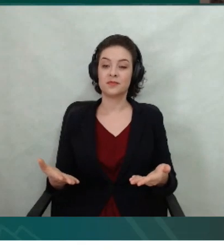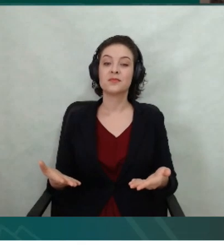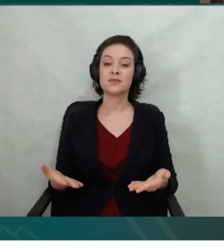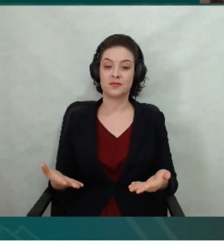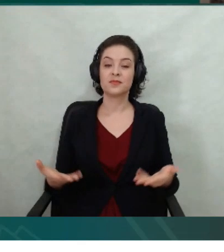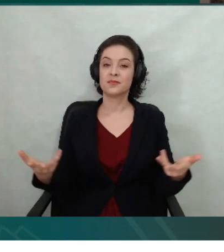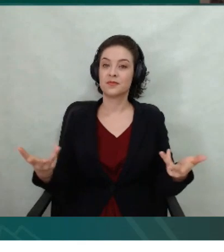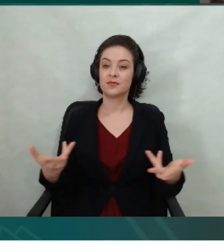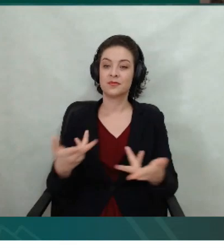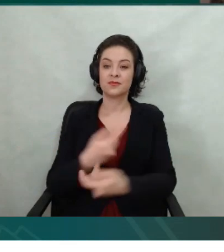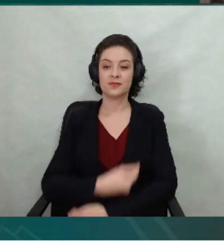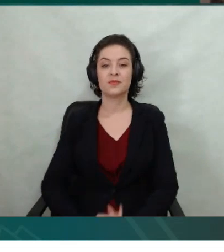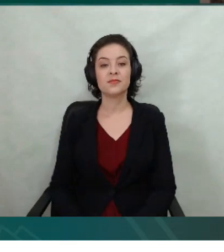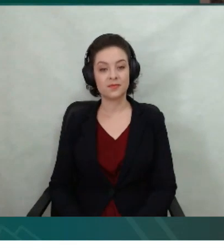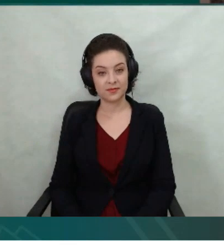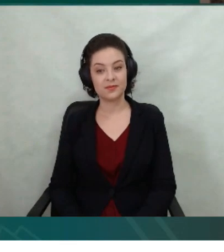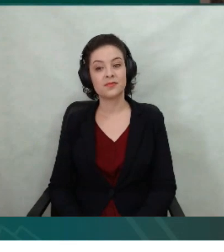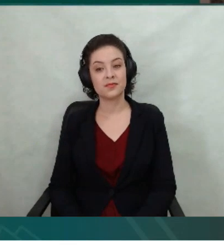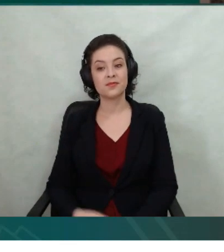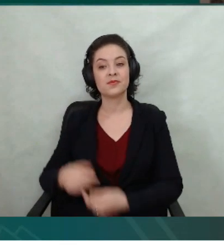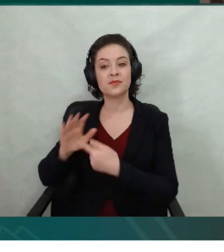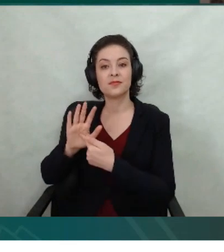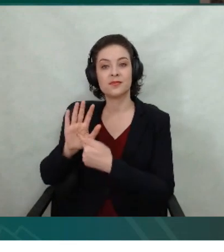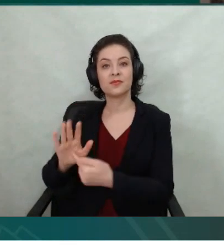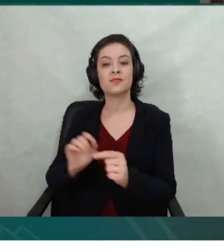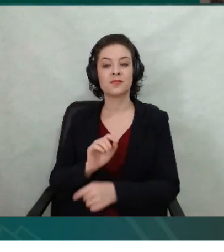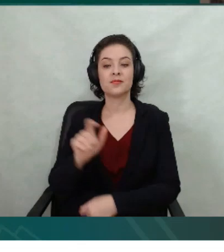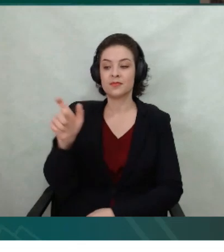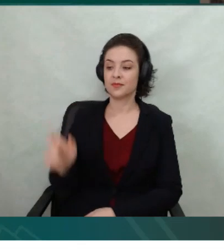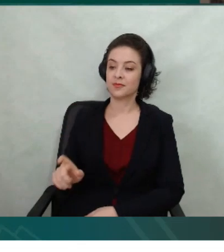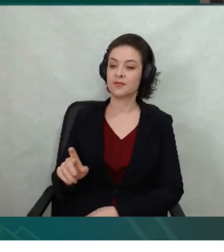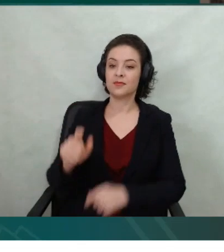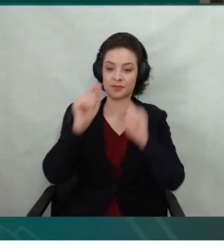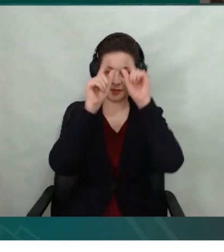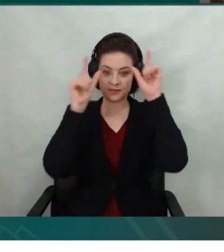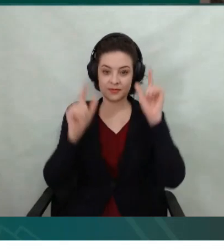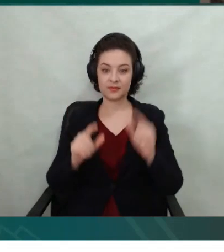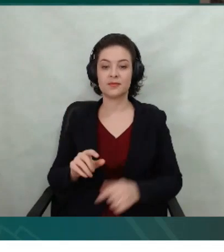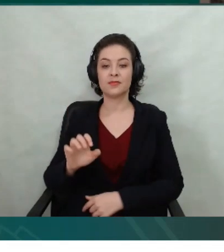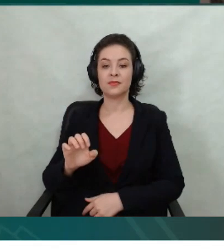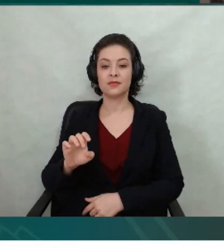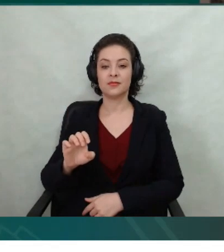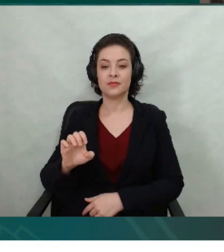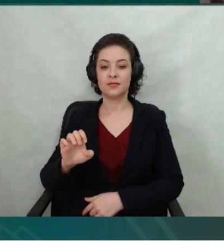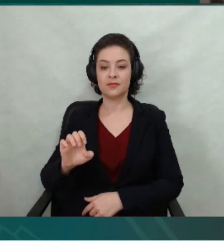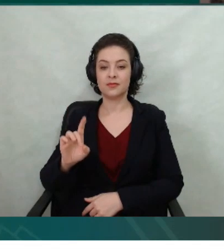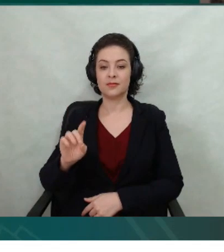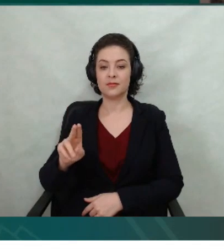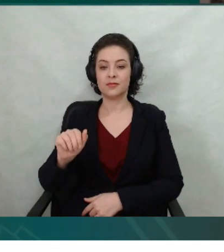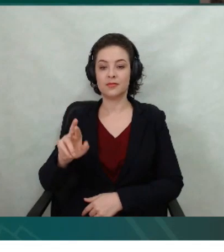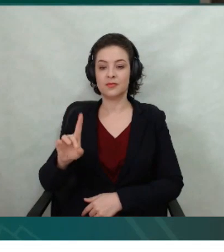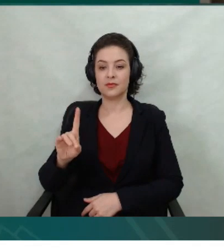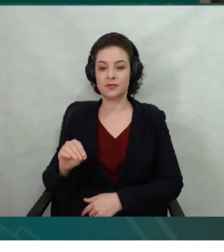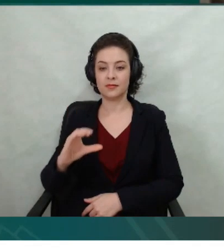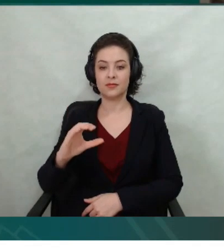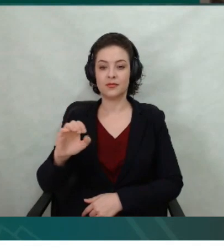maravilhosa, eu apresento o enfermeiro Wanderson Eduardo Coelho. O Eduardo é enfermeiro